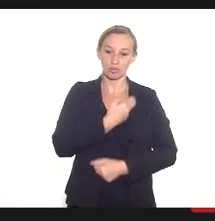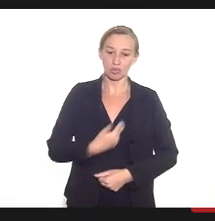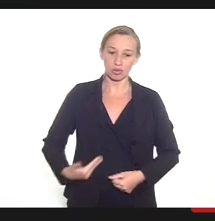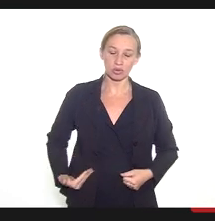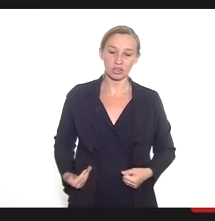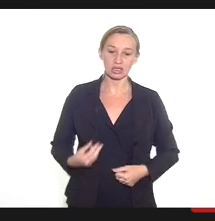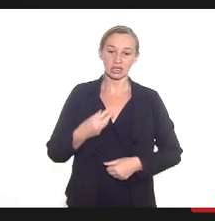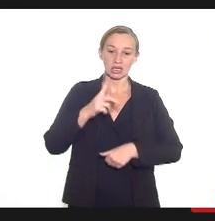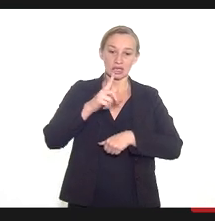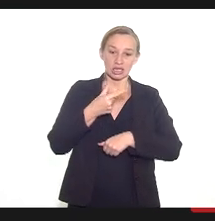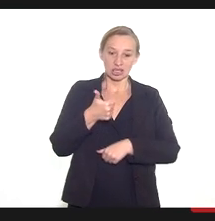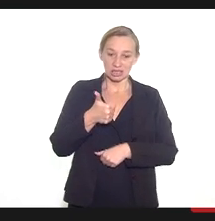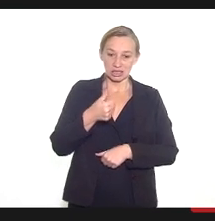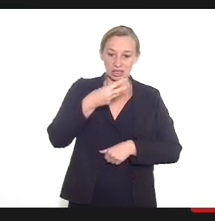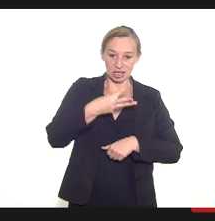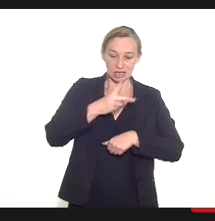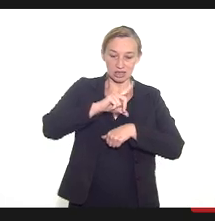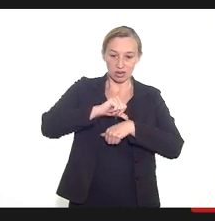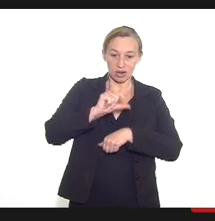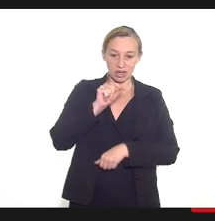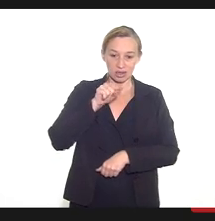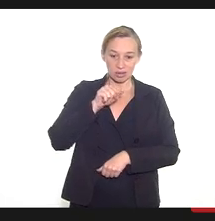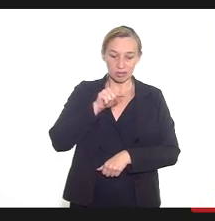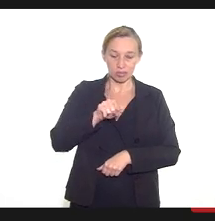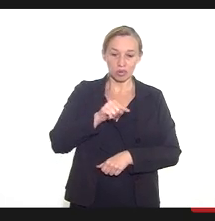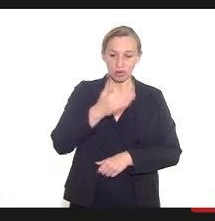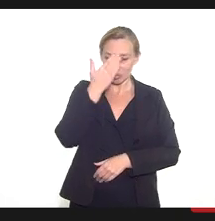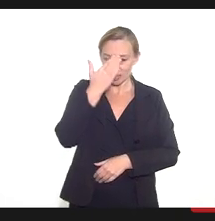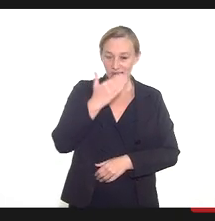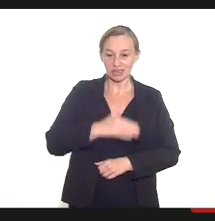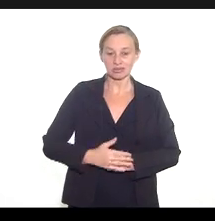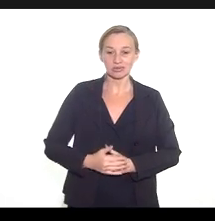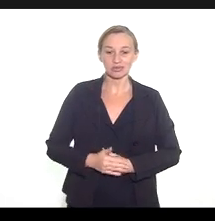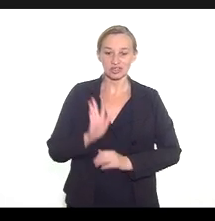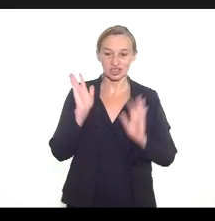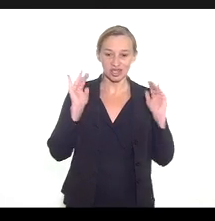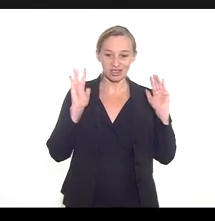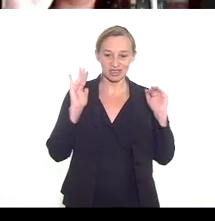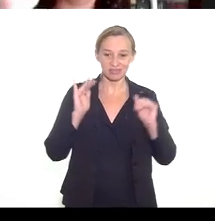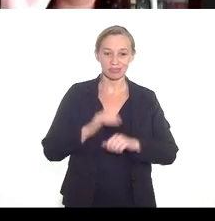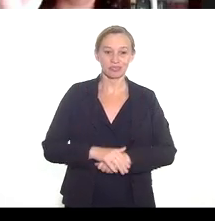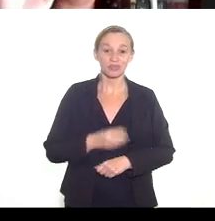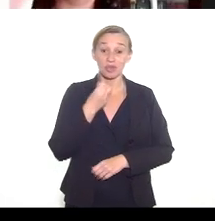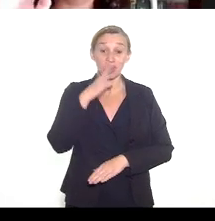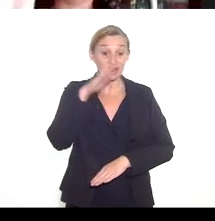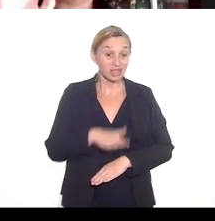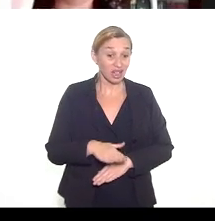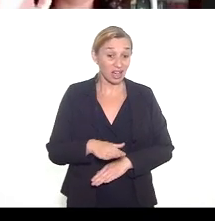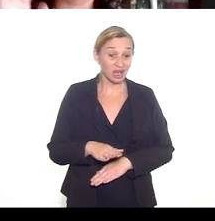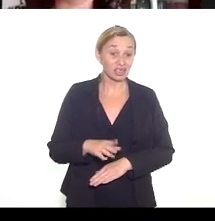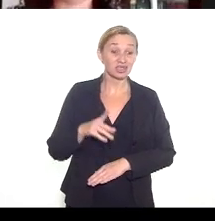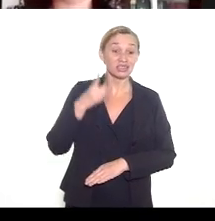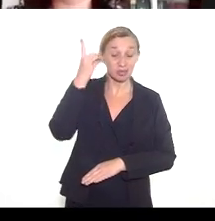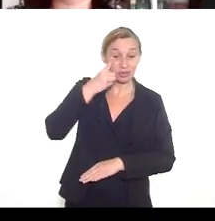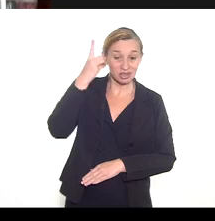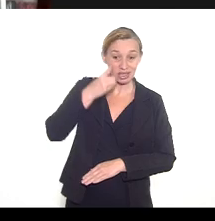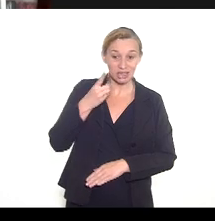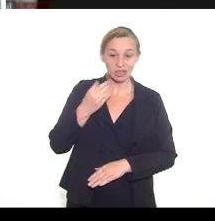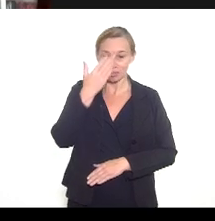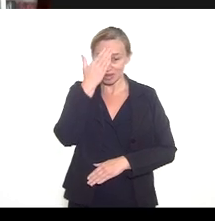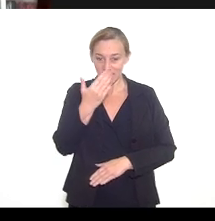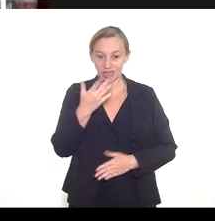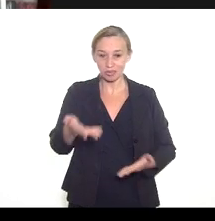pública. 13 horas em ponto. Obrigado. Tchau. Boa tarde, vereadora deputada,